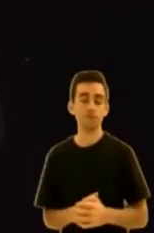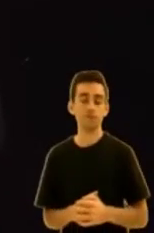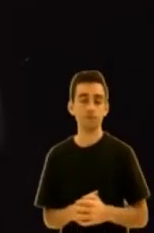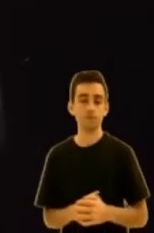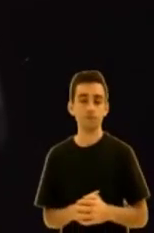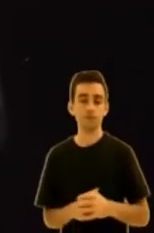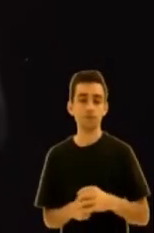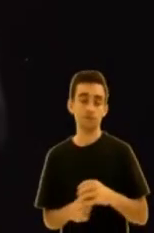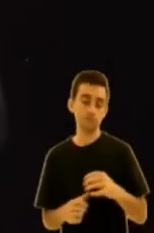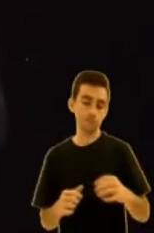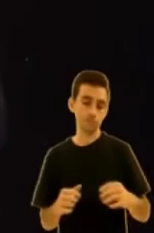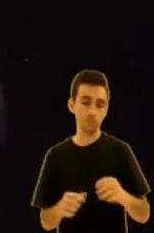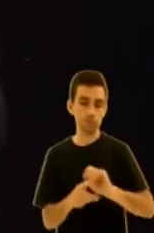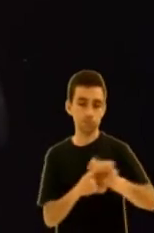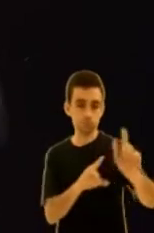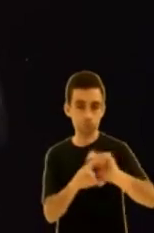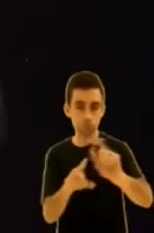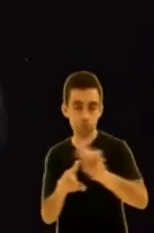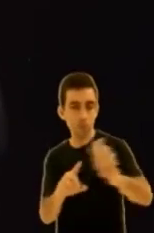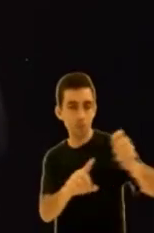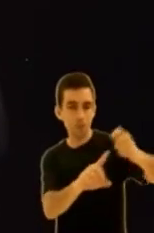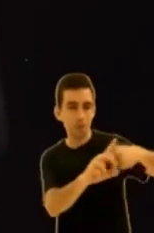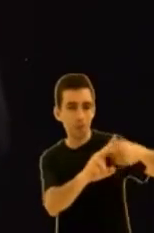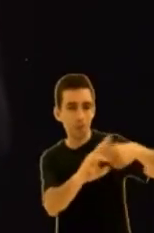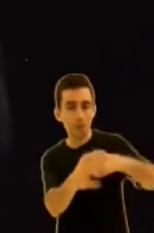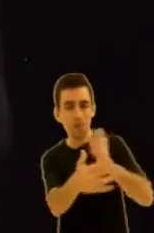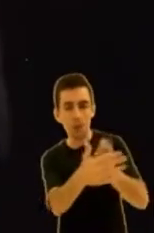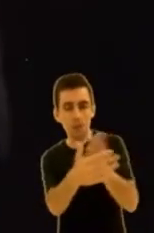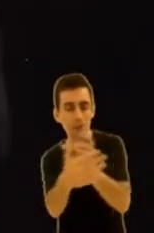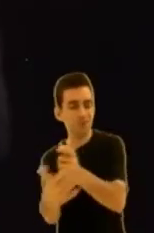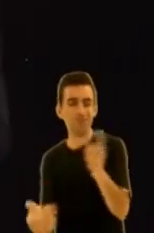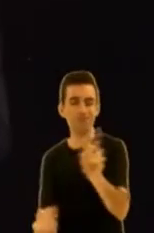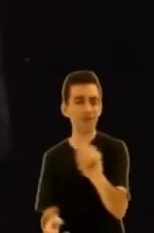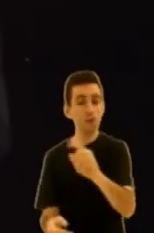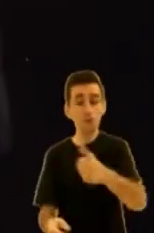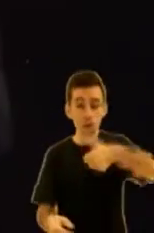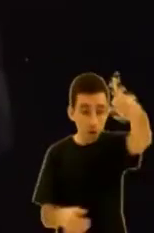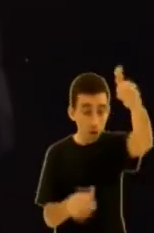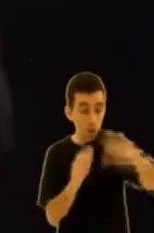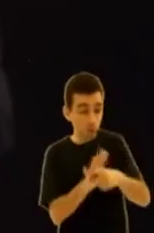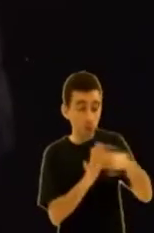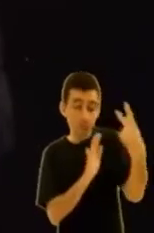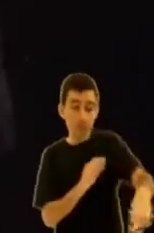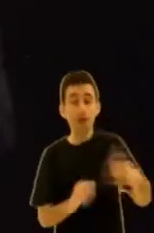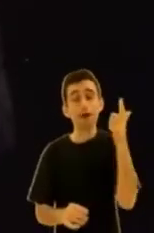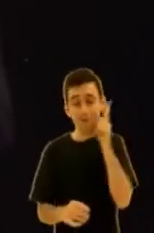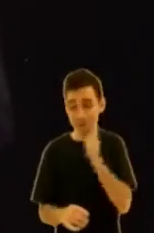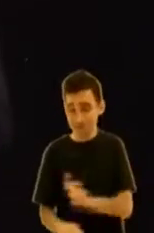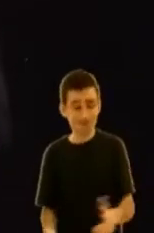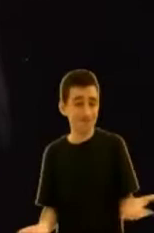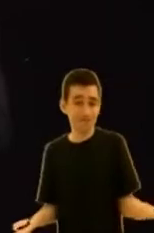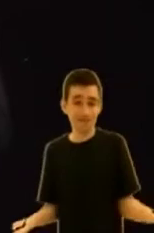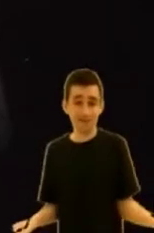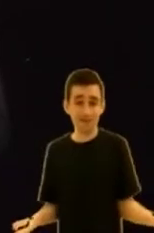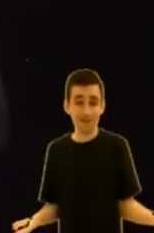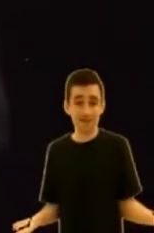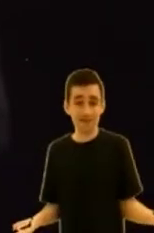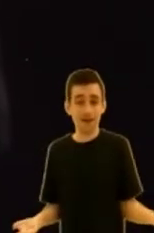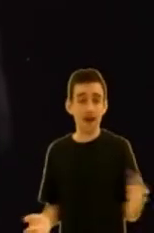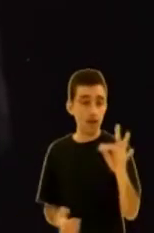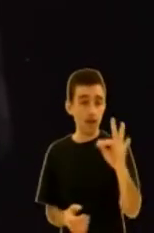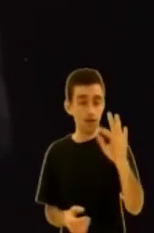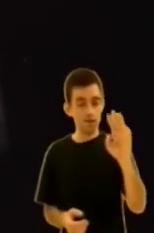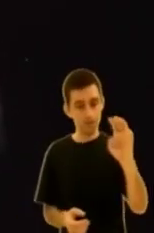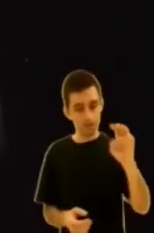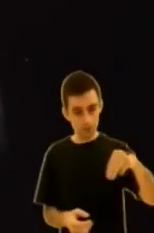não fazia. Quando o FNDE passa a fazer, tem um ganho de escala fenomenal. Esse ganho de escala, ele não fica com o FNDE.